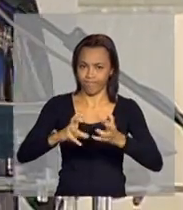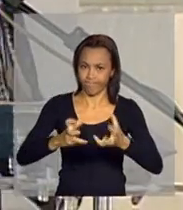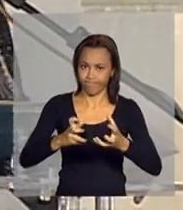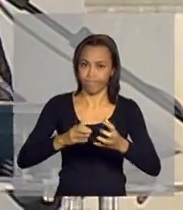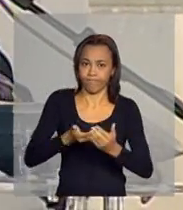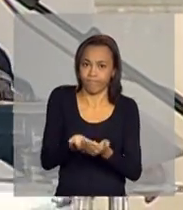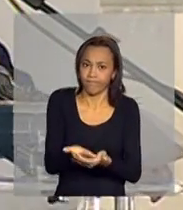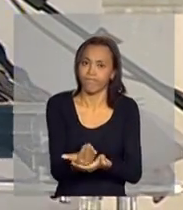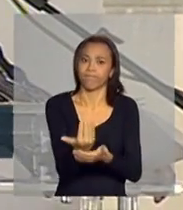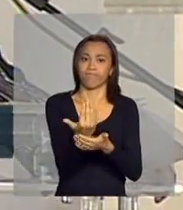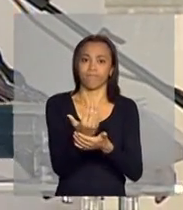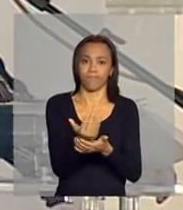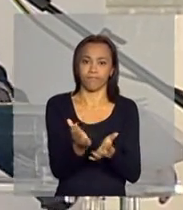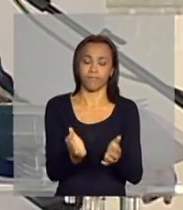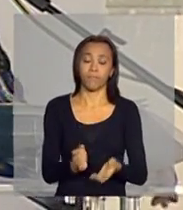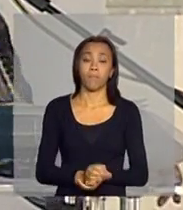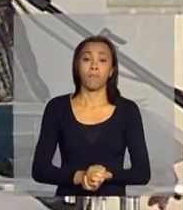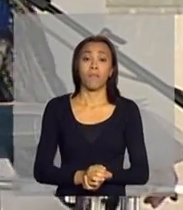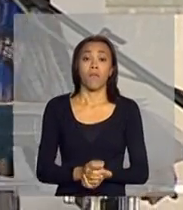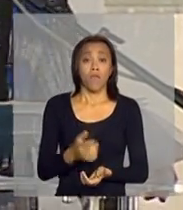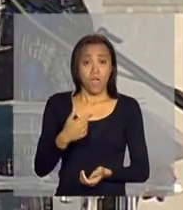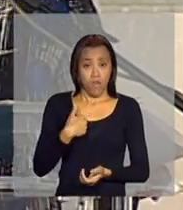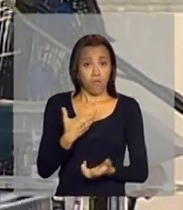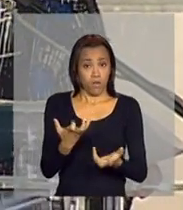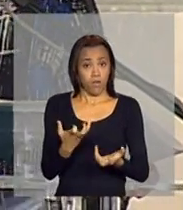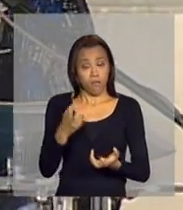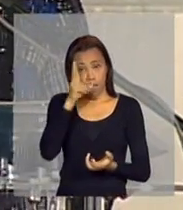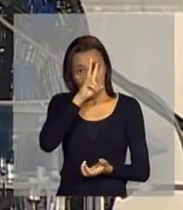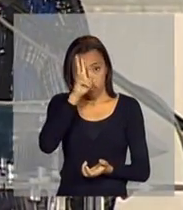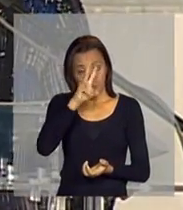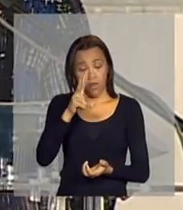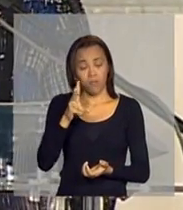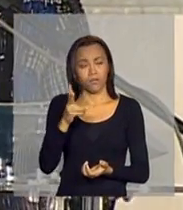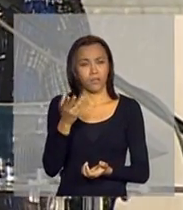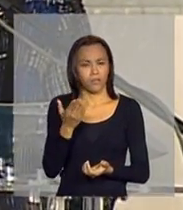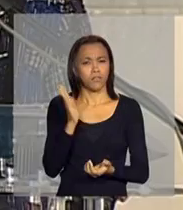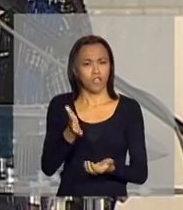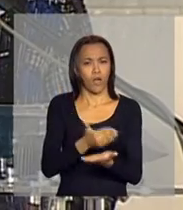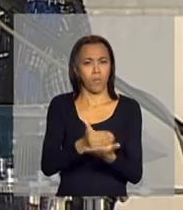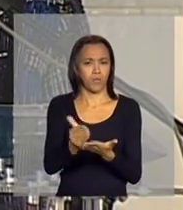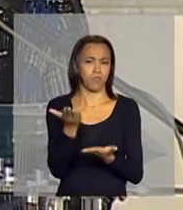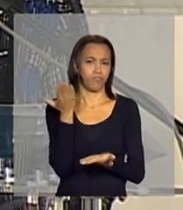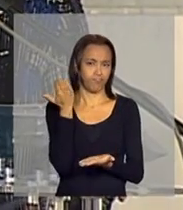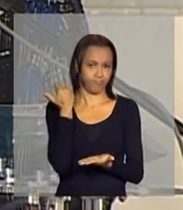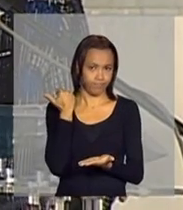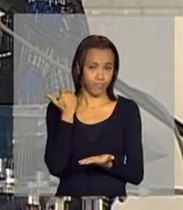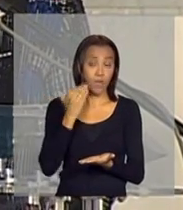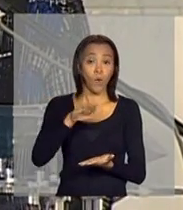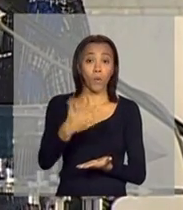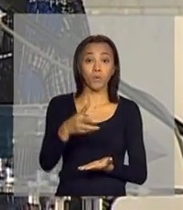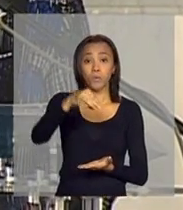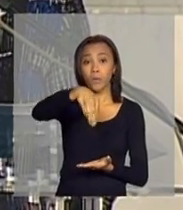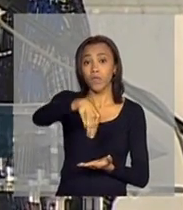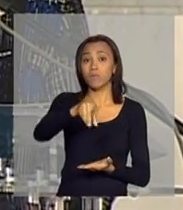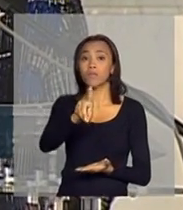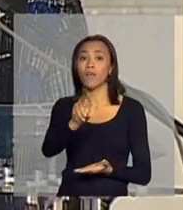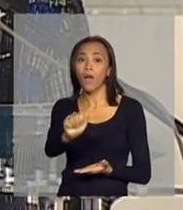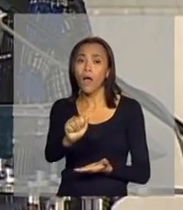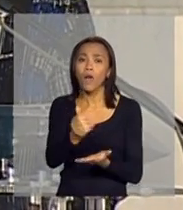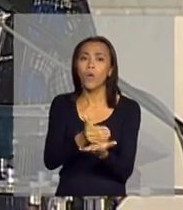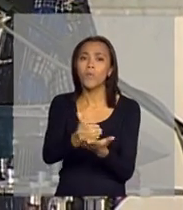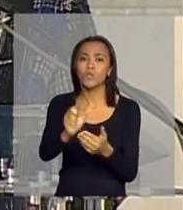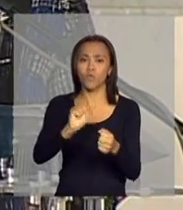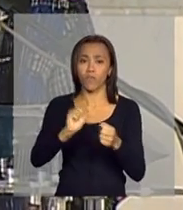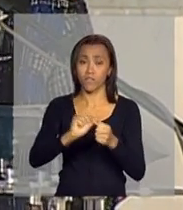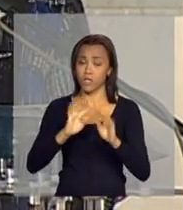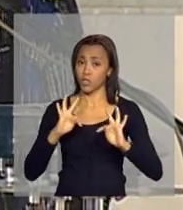Eu queria lembrar que nós começamos isso há um tempo atrás, quando o MDA começou a fazer toda